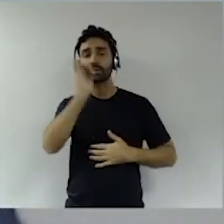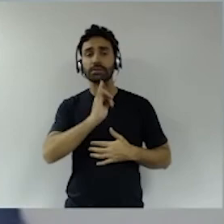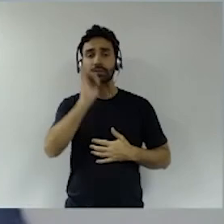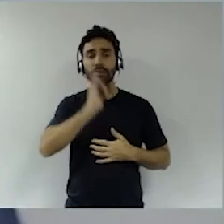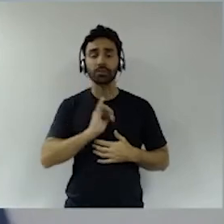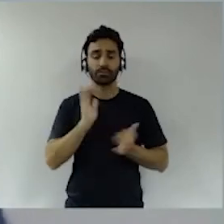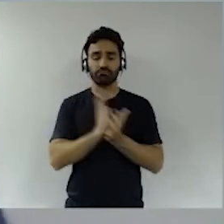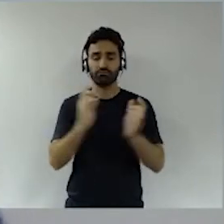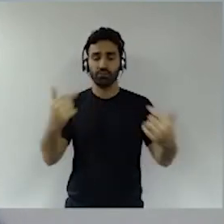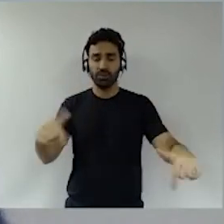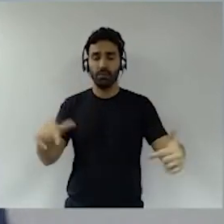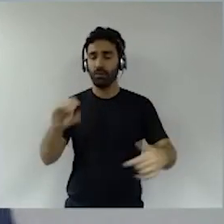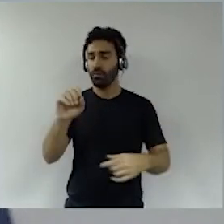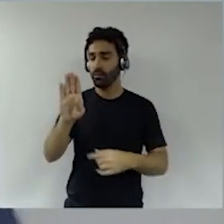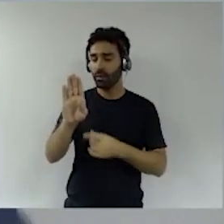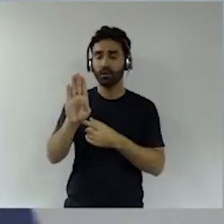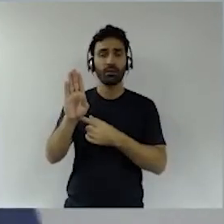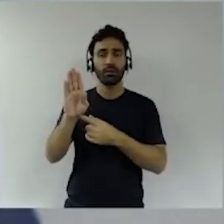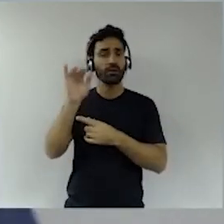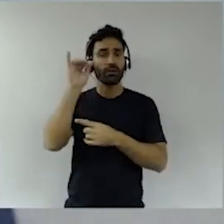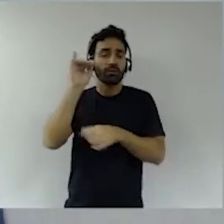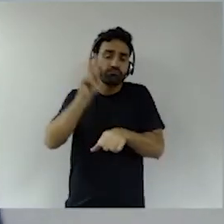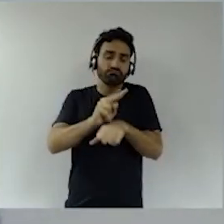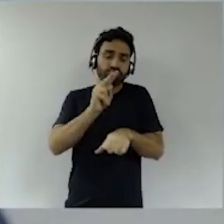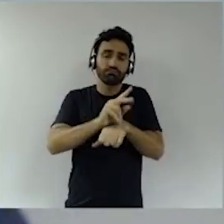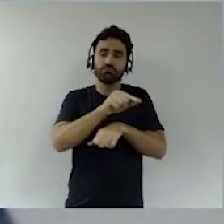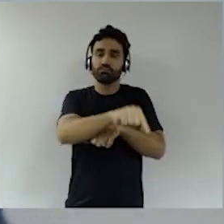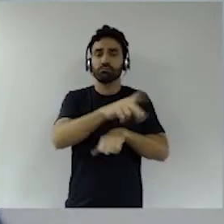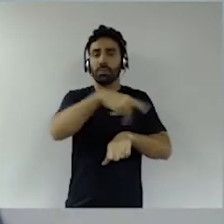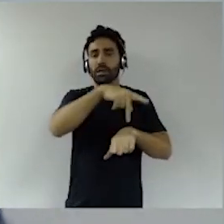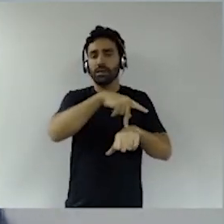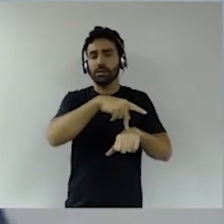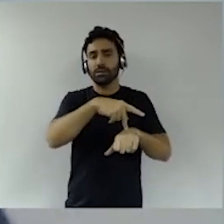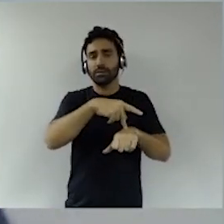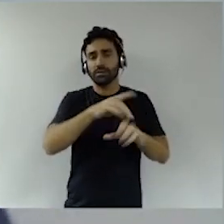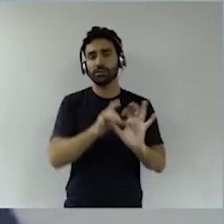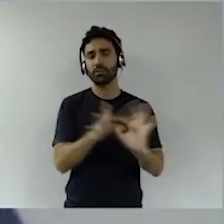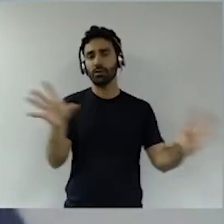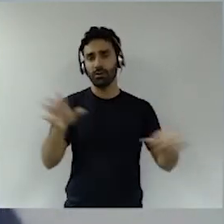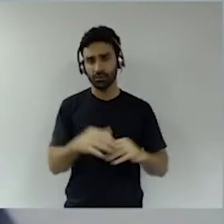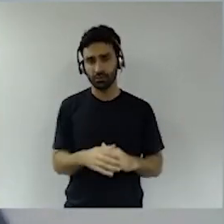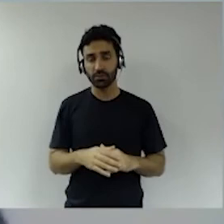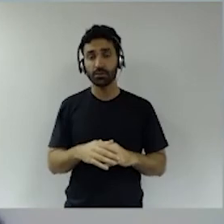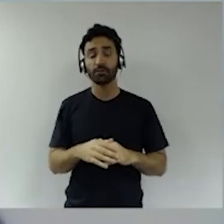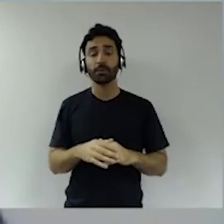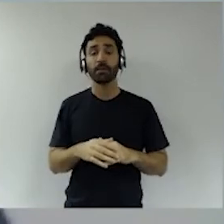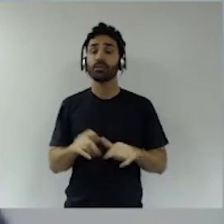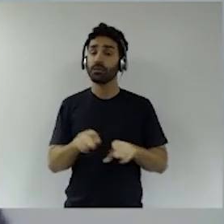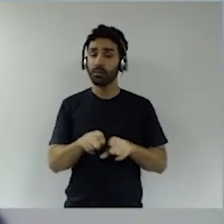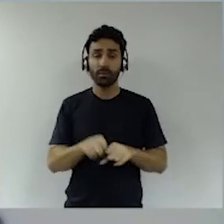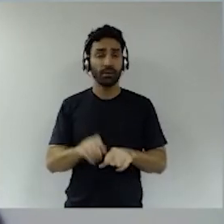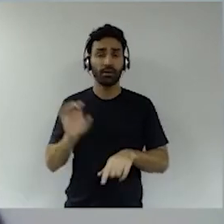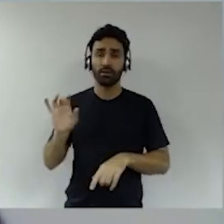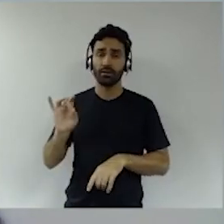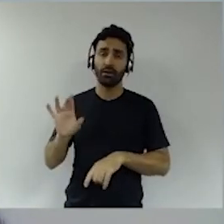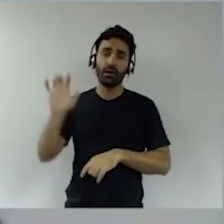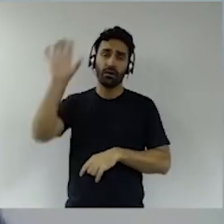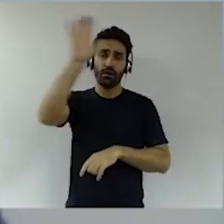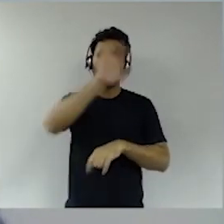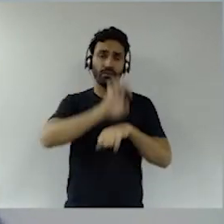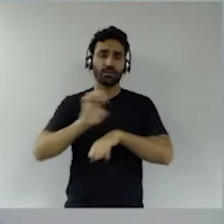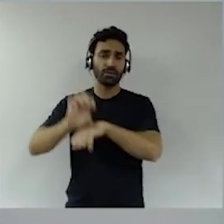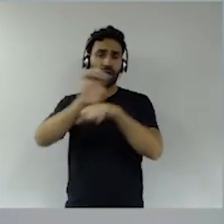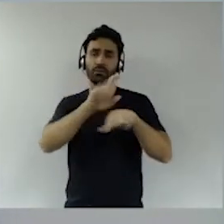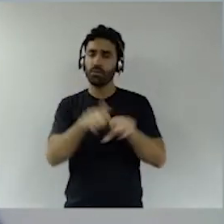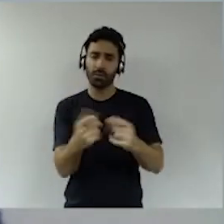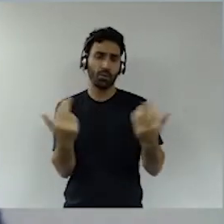da ordem para preservar o Estado Democrático de Direito durante a pandemia. No âmbito das seccionais também, muito